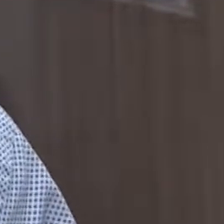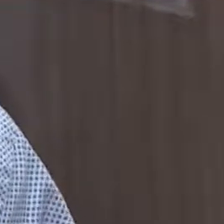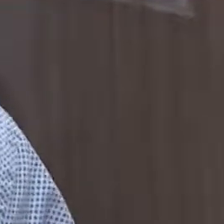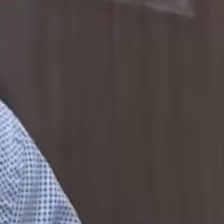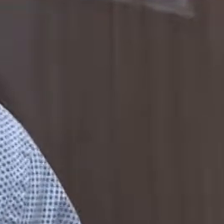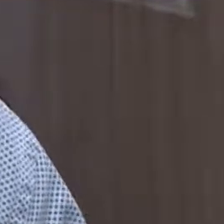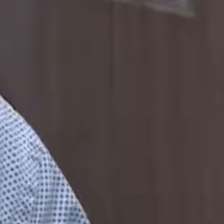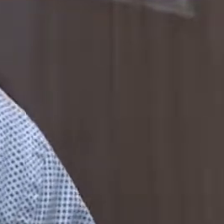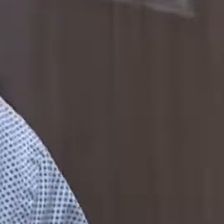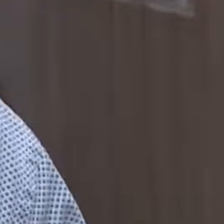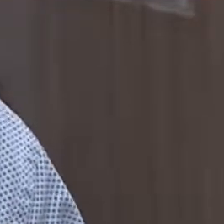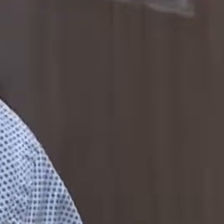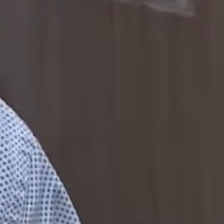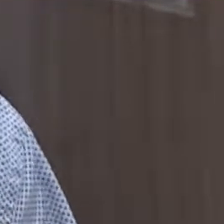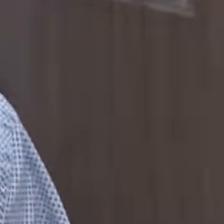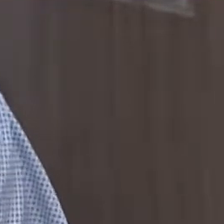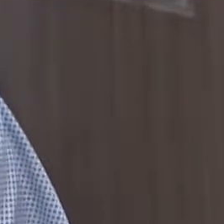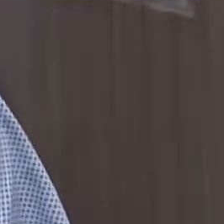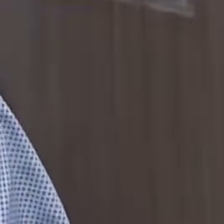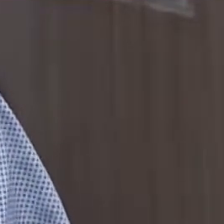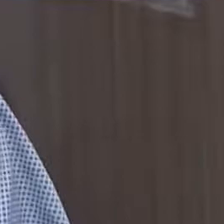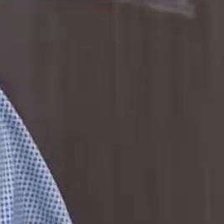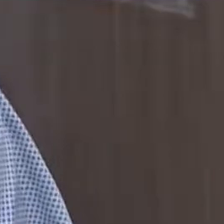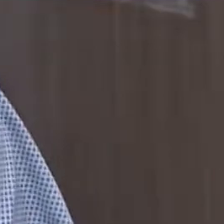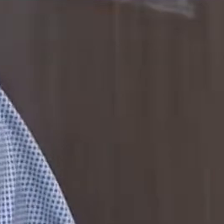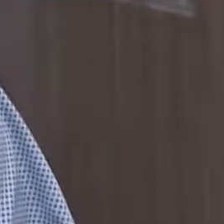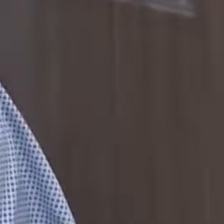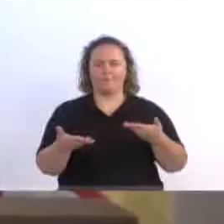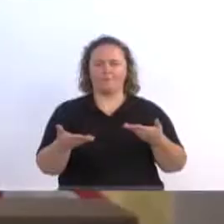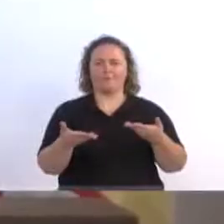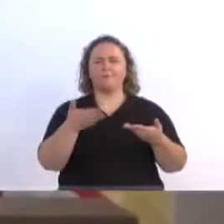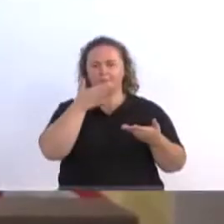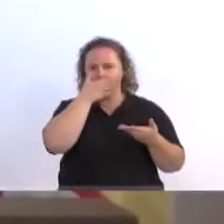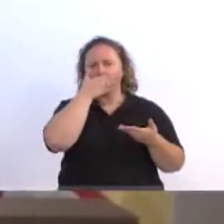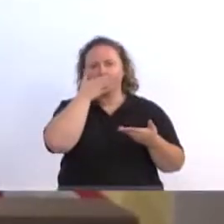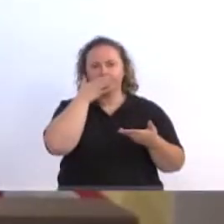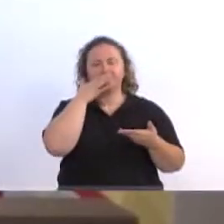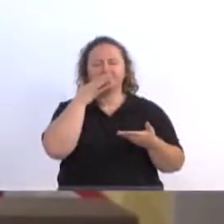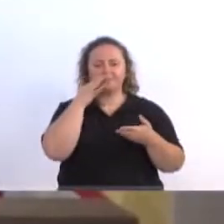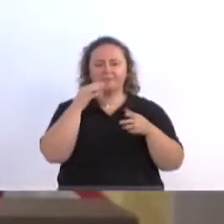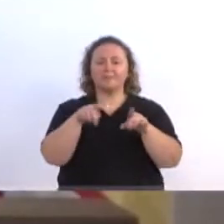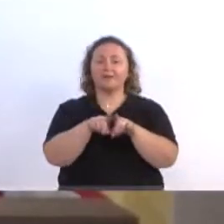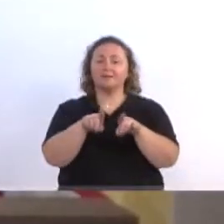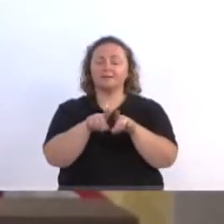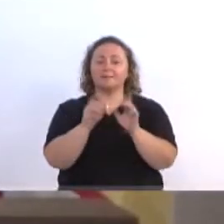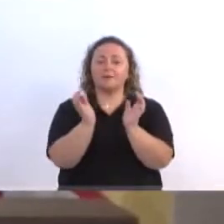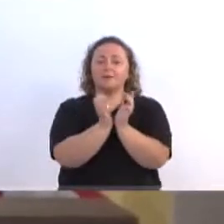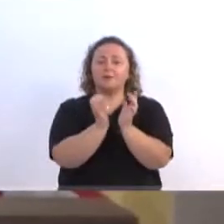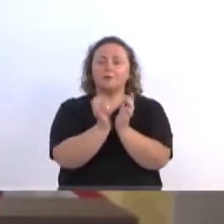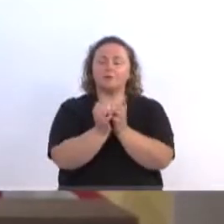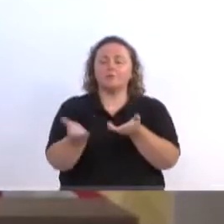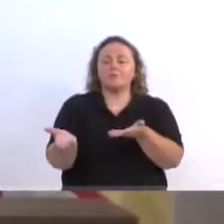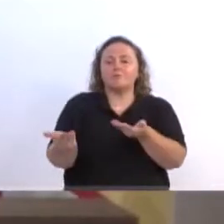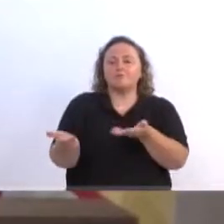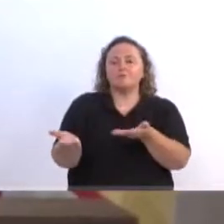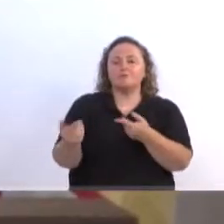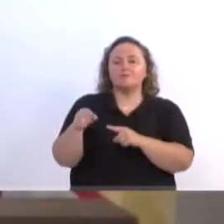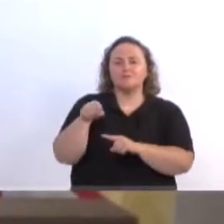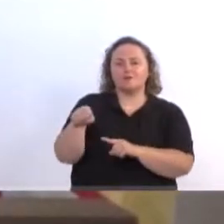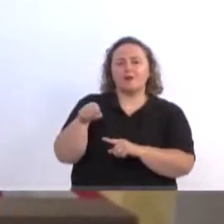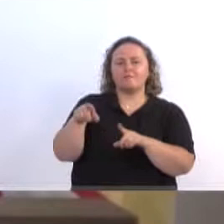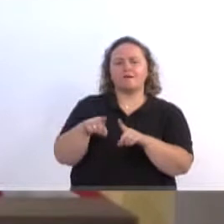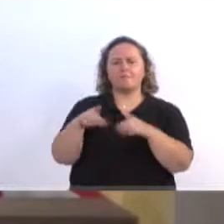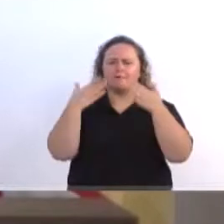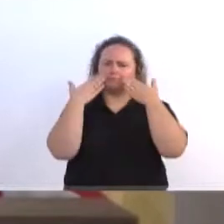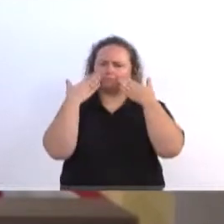sobressaem de todos do mundo em sua profissionalização. O vereador ainda pediu que o poder público dê mais